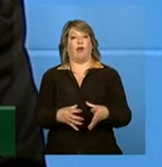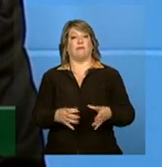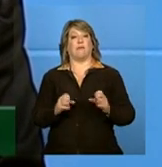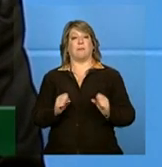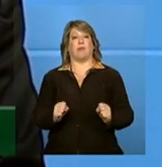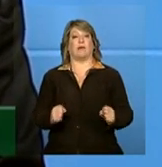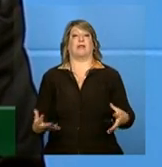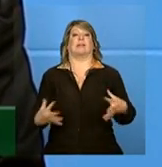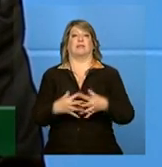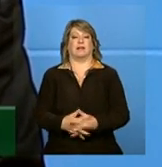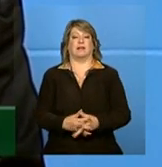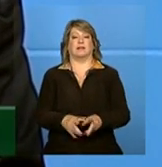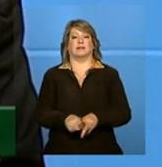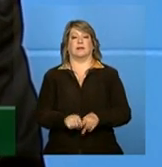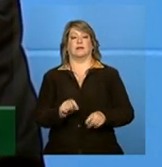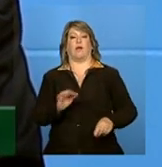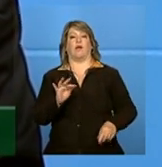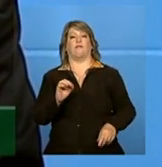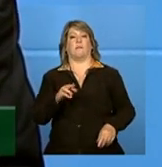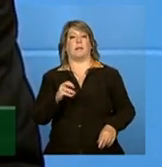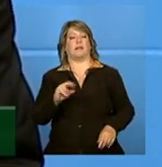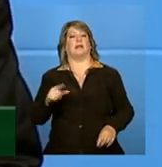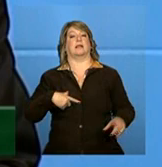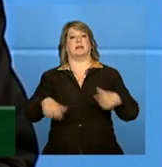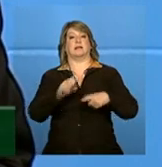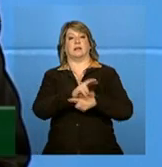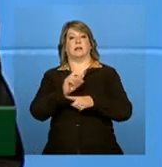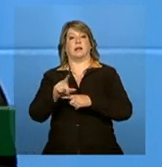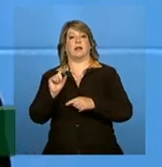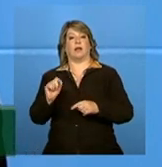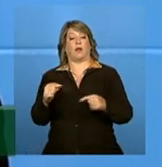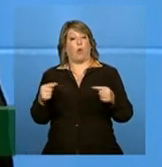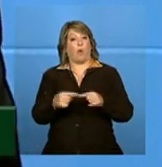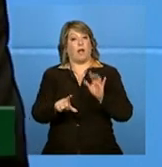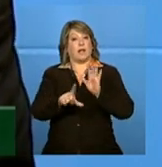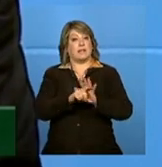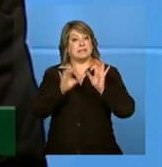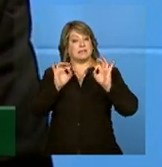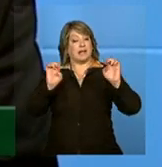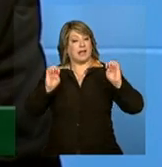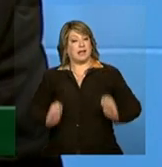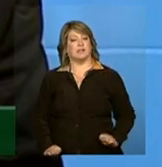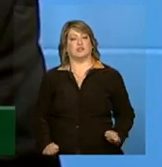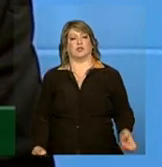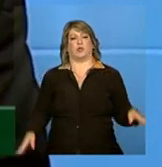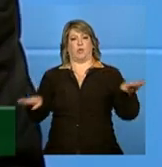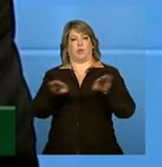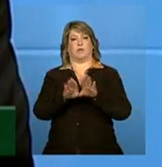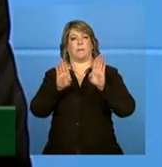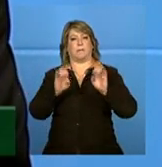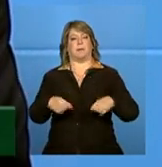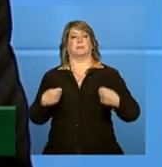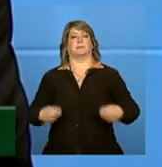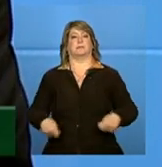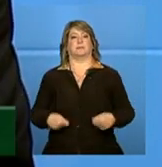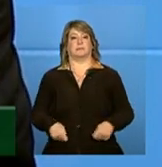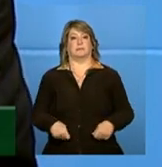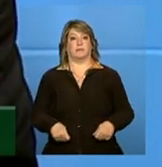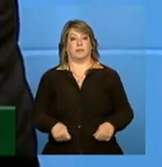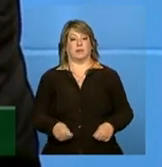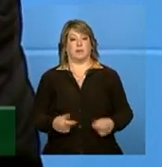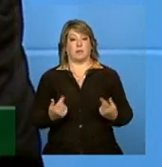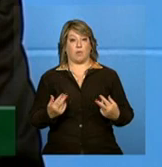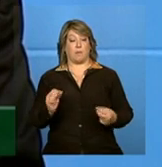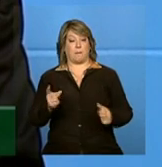atrair investimento e fomentar emprego e crescimento de maneira legal, ética e competitiva. Como